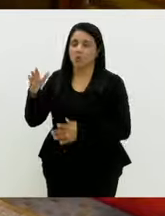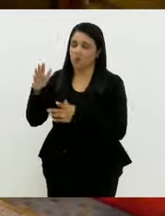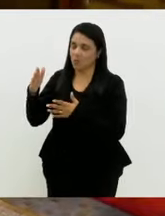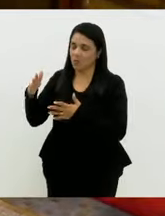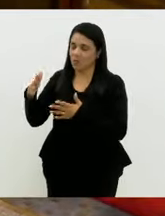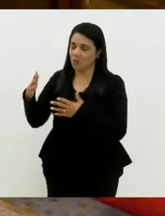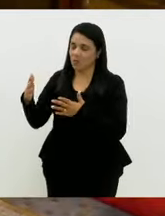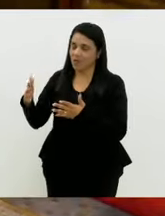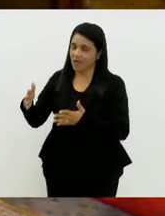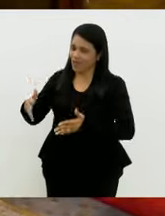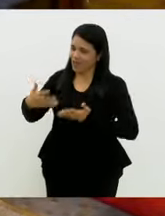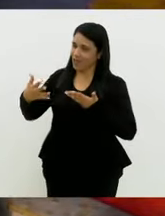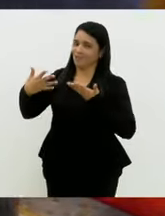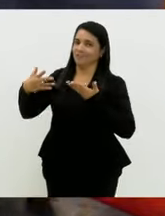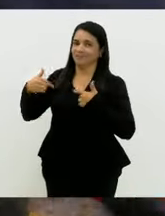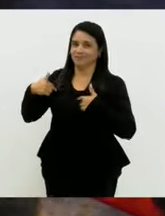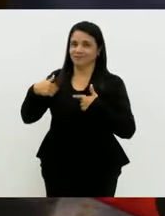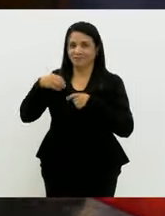indicação.